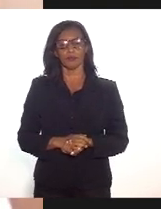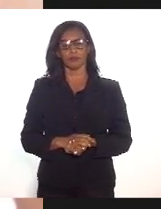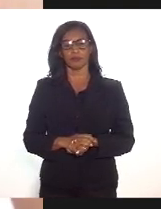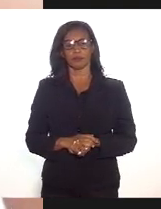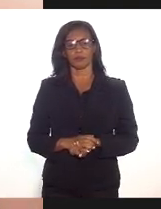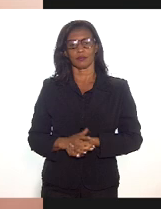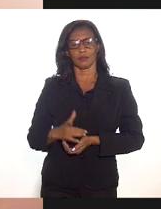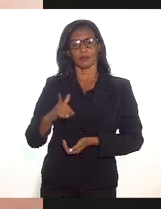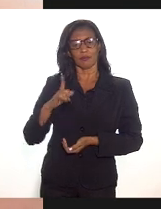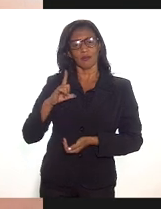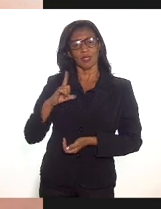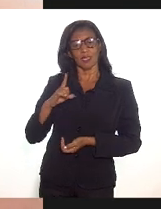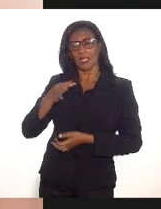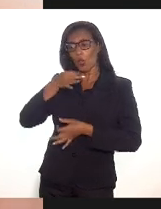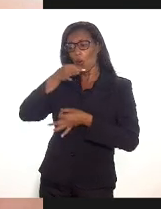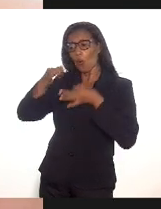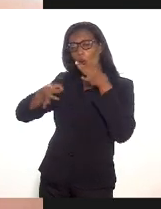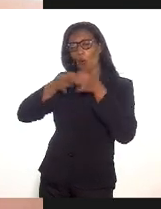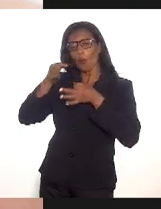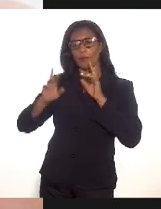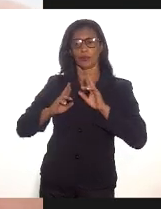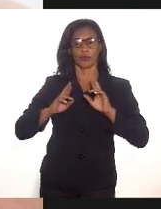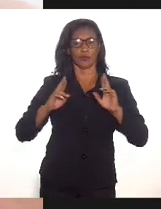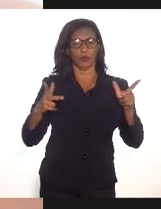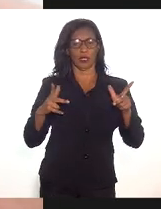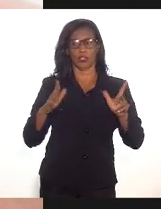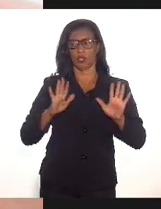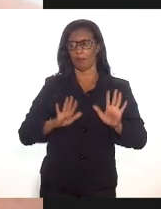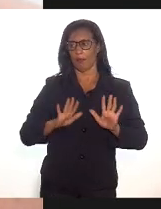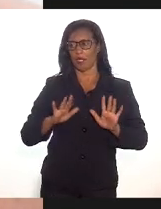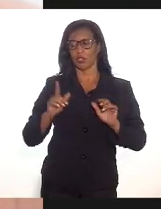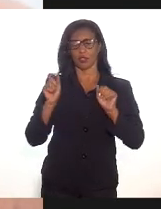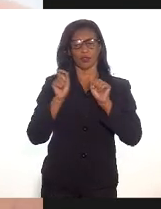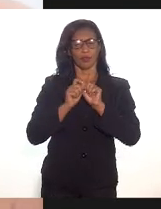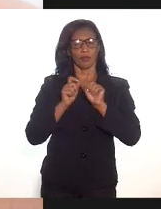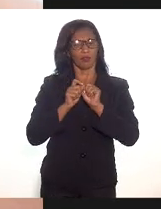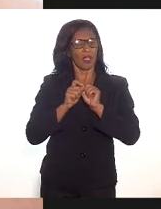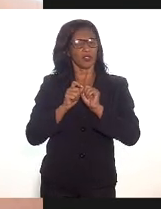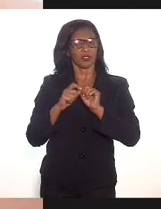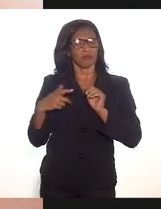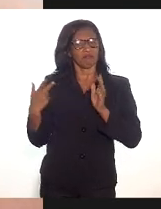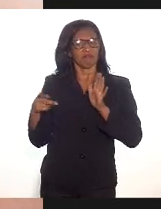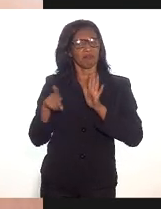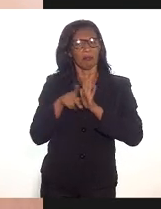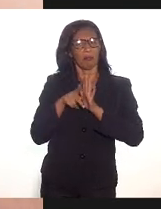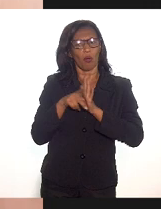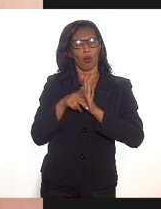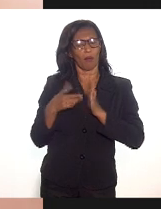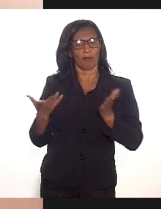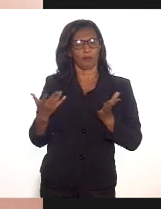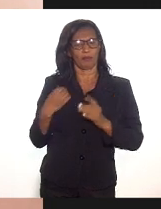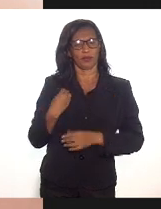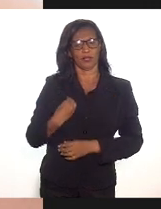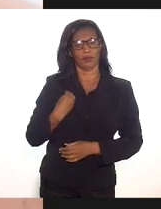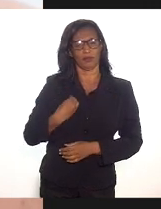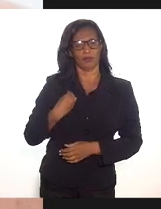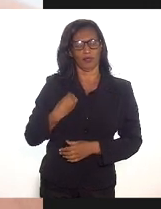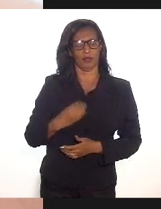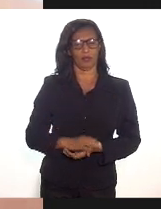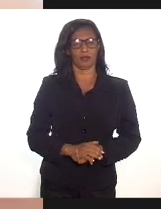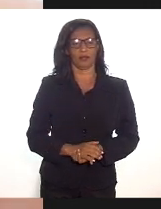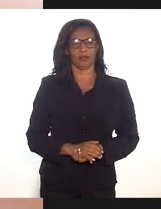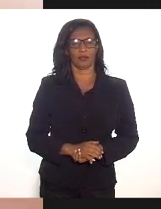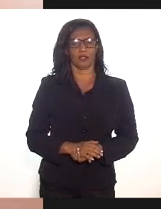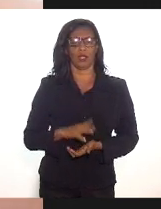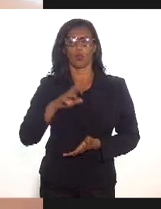que têm posicionamento divergente, mas isso faz parte do processo democrático. Vários parlamentares colocaram isso aqui.